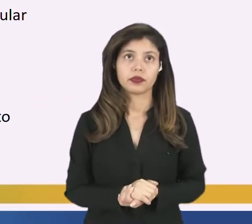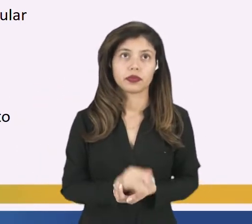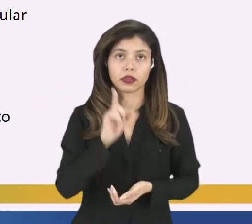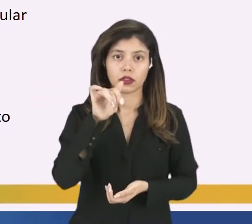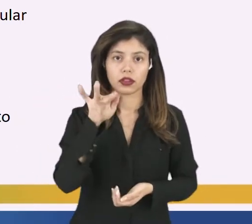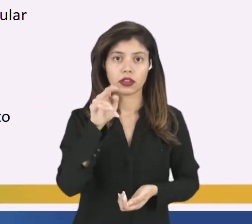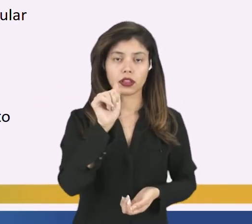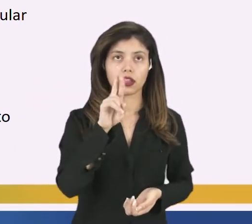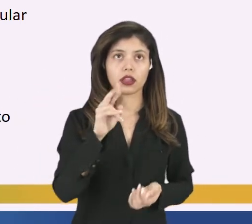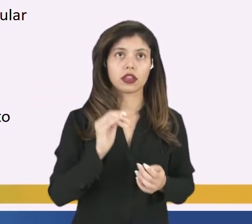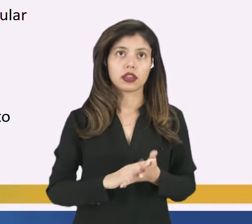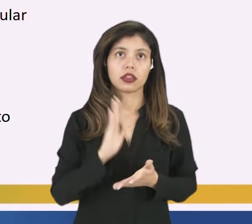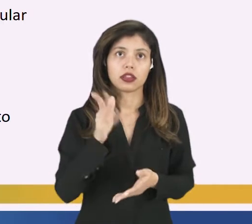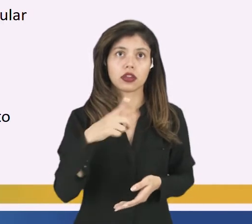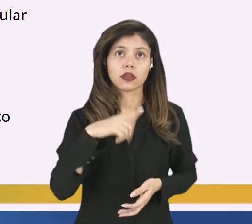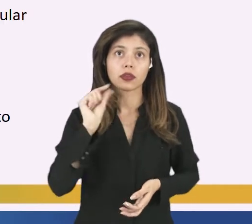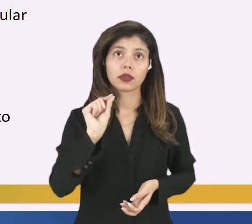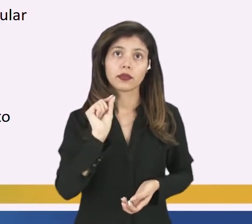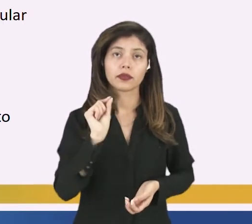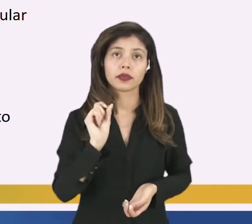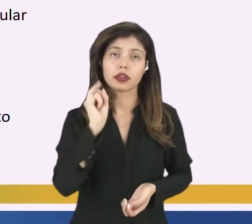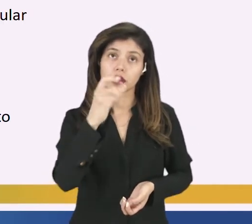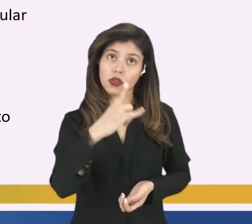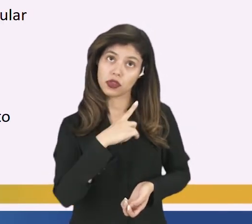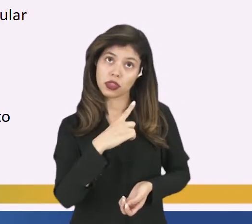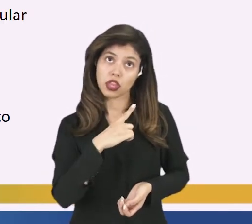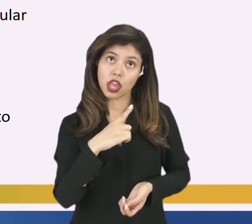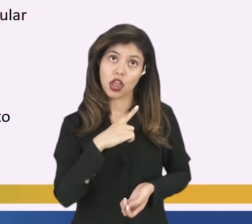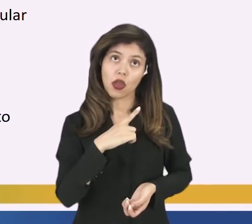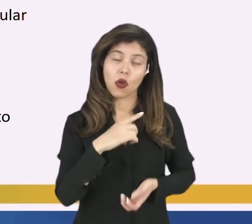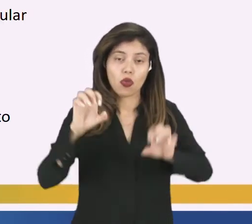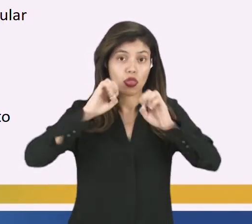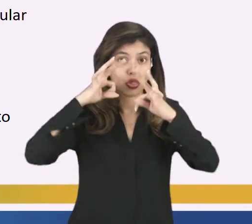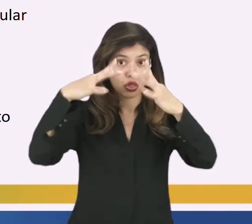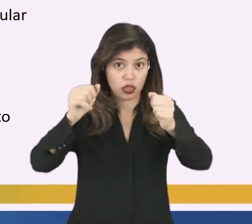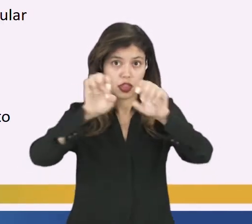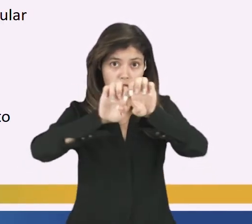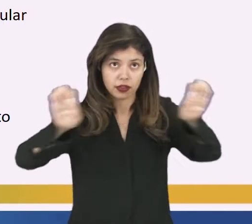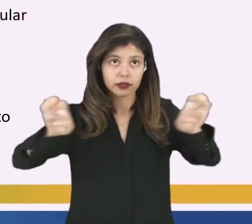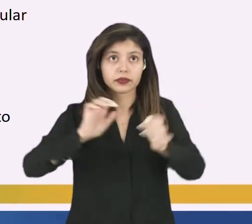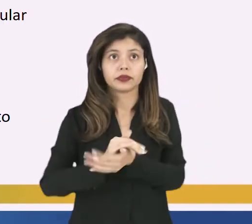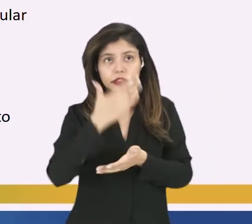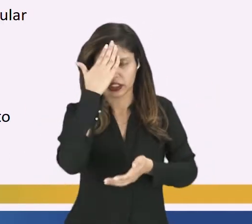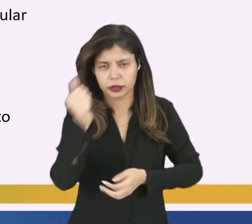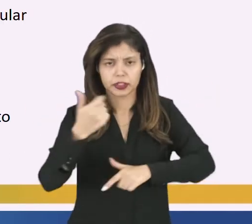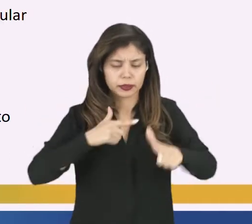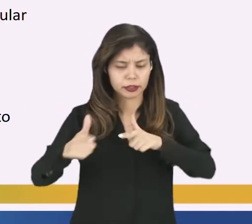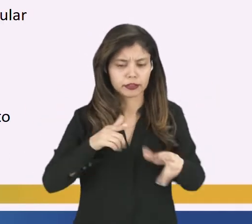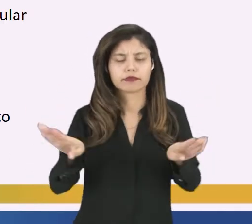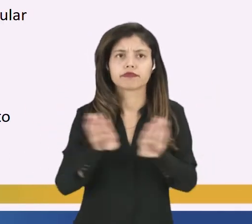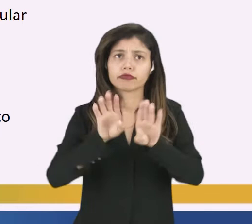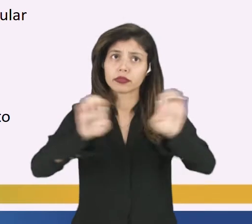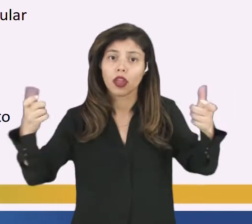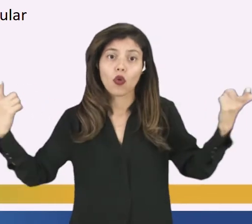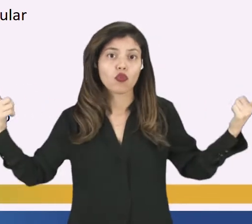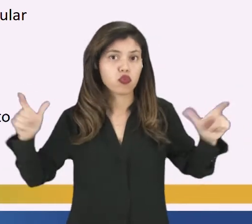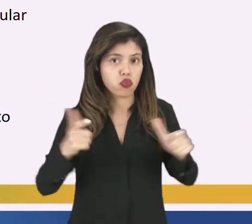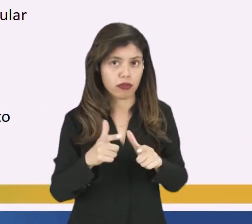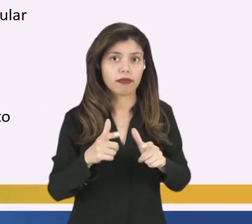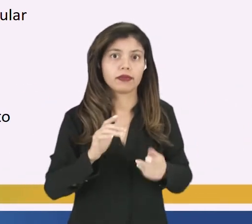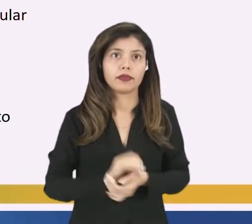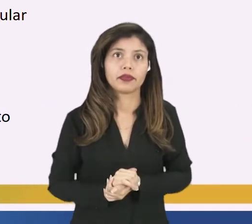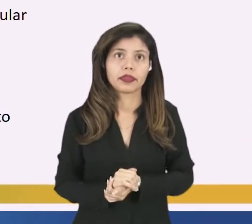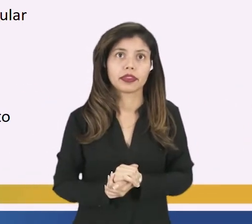reta. Coeficiente linear é justamente o quê? Se eu tenho uma equação geral da reta, eu tenho que saber trabalhar no formato da